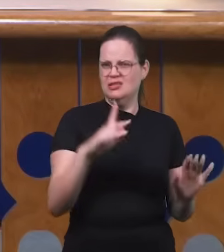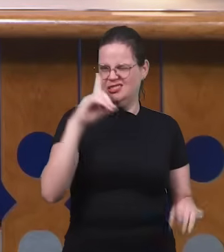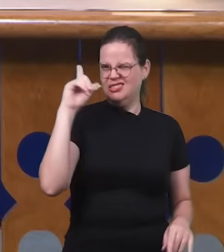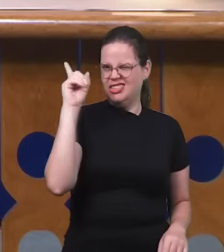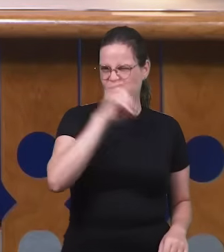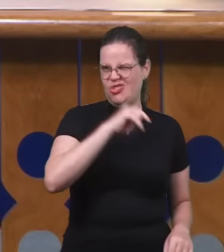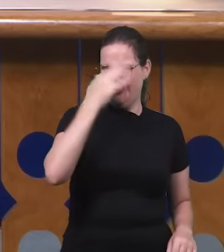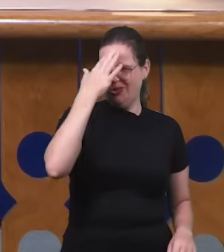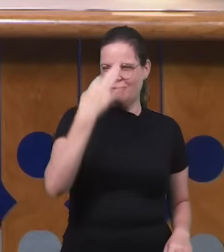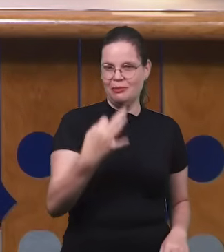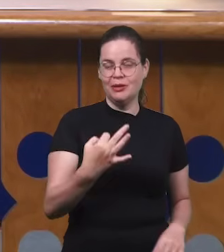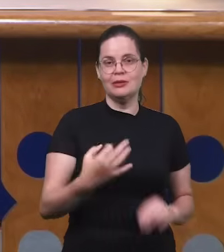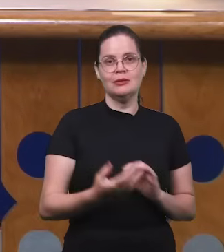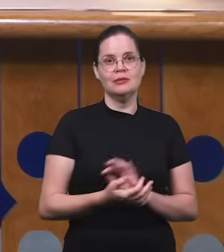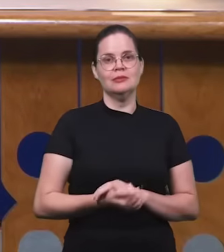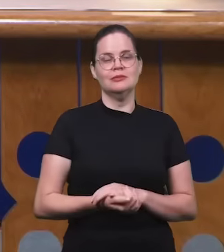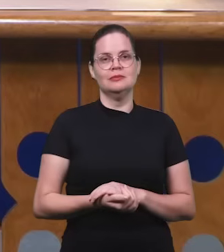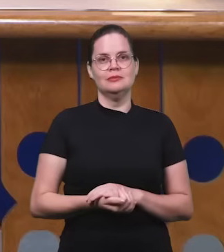Então,